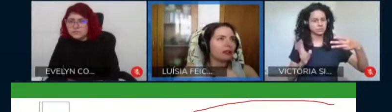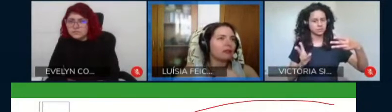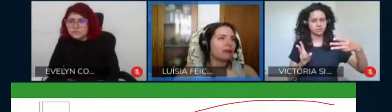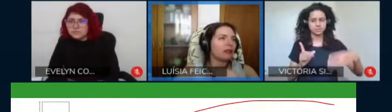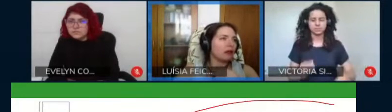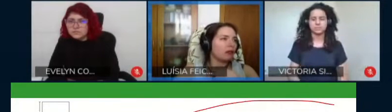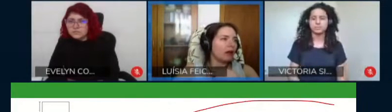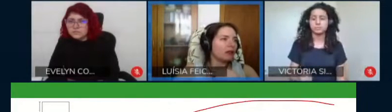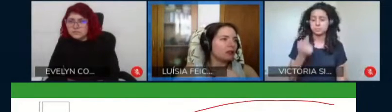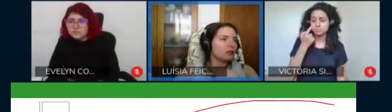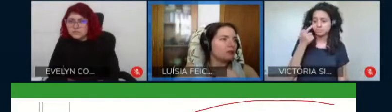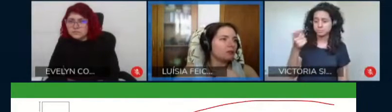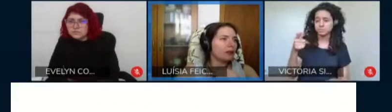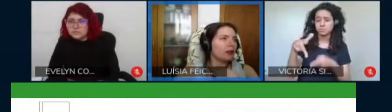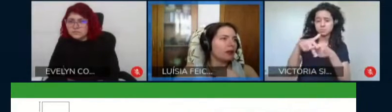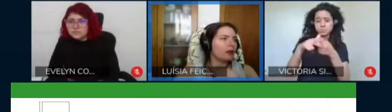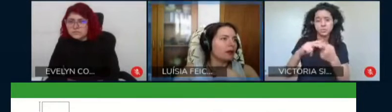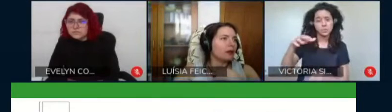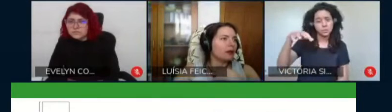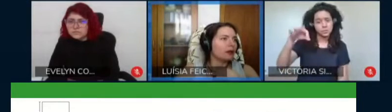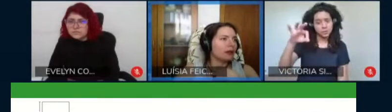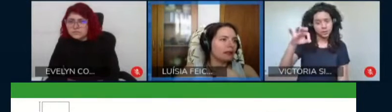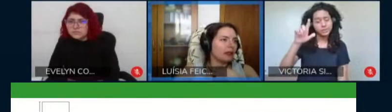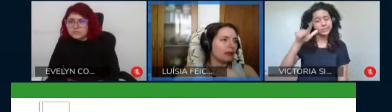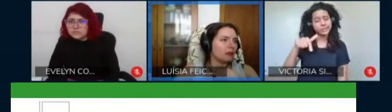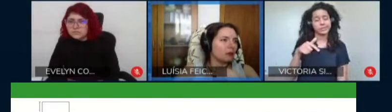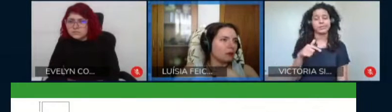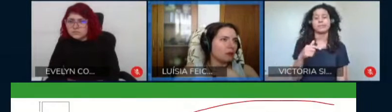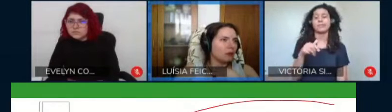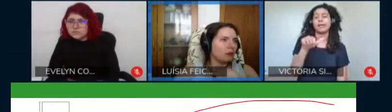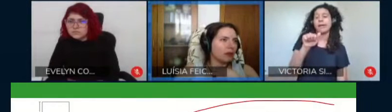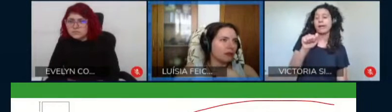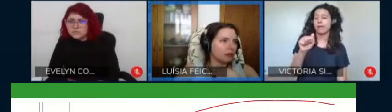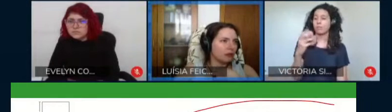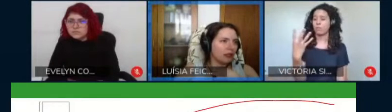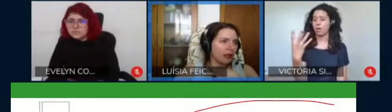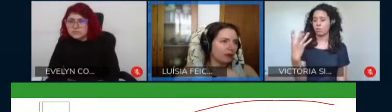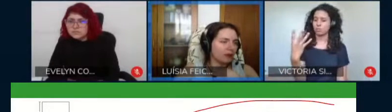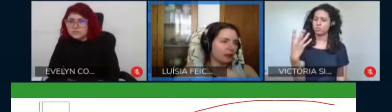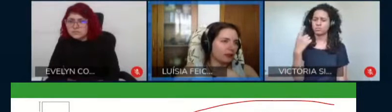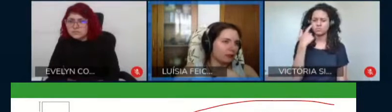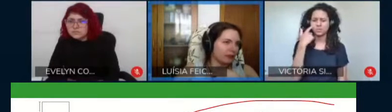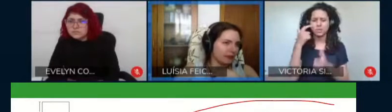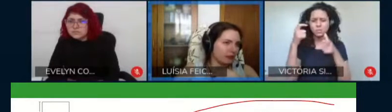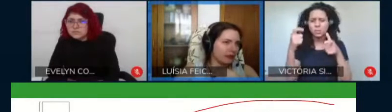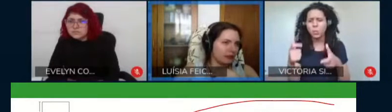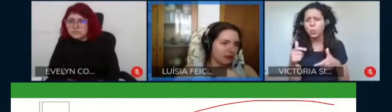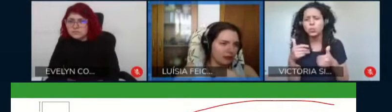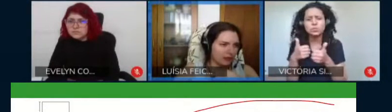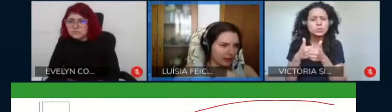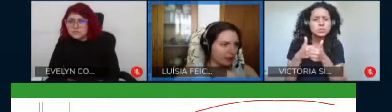página, ela é tamanho A4, aqui tem mostra onde que faz